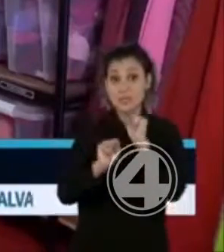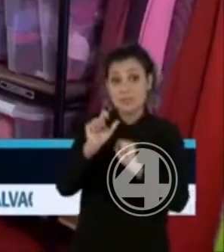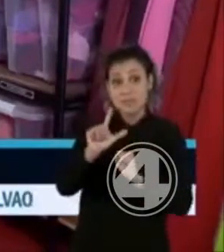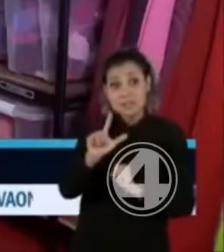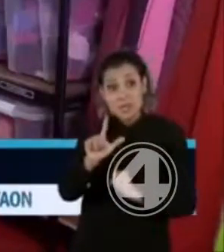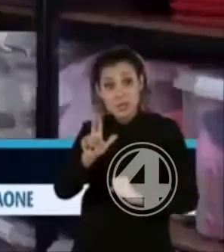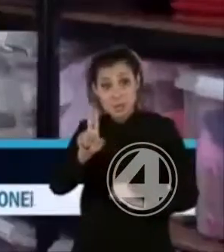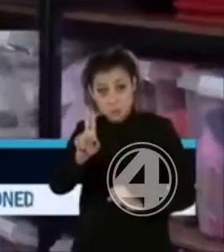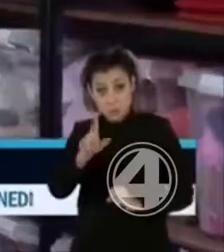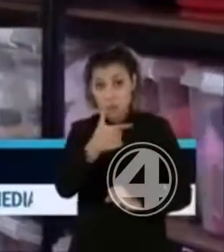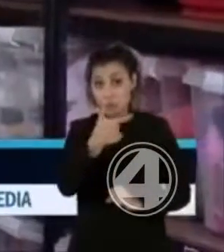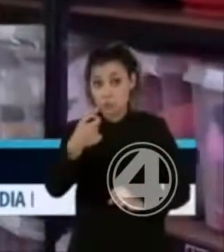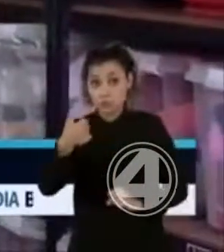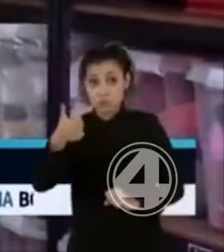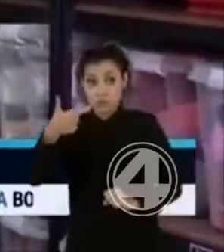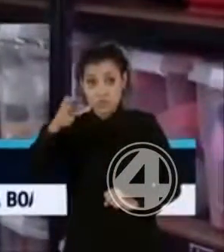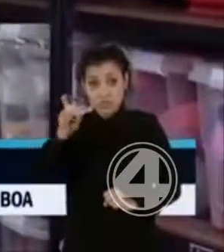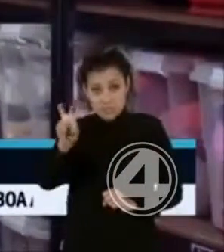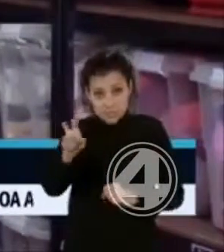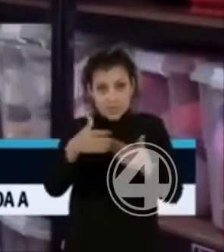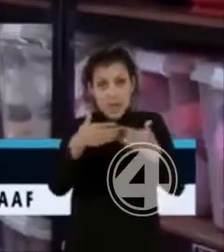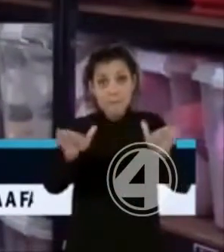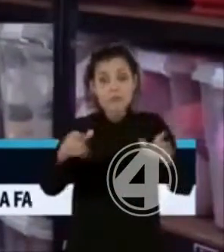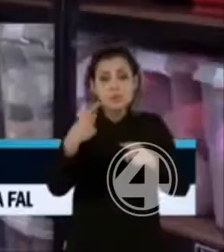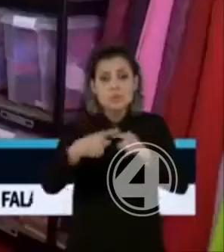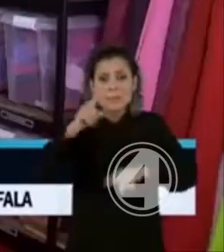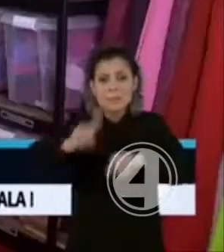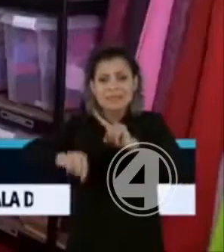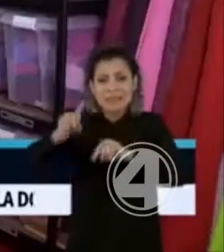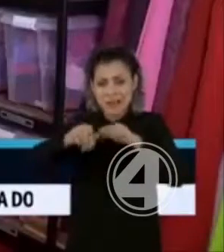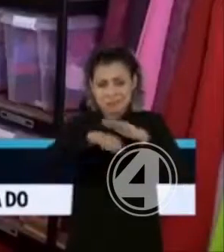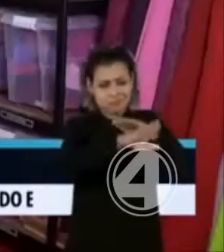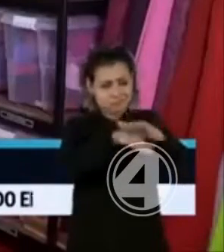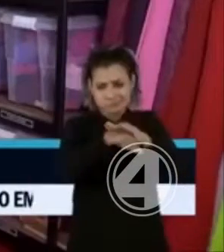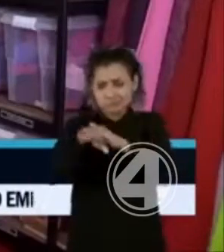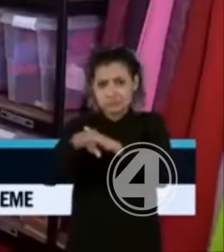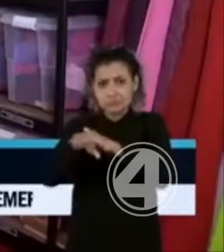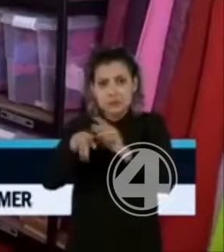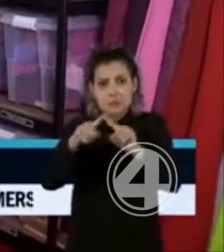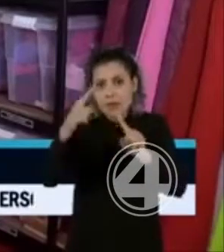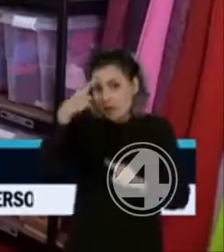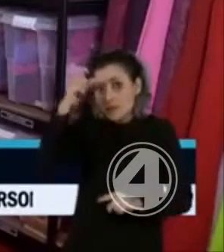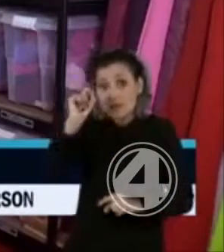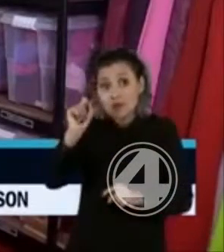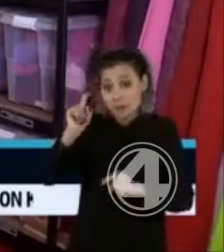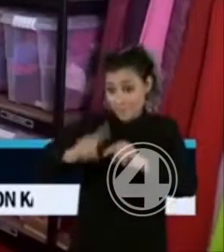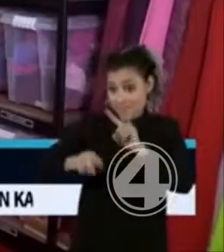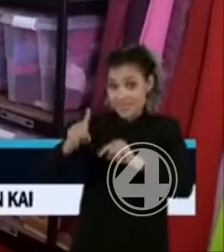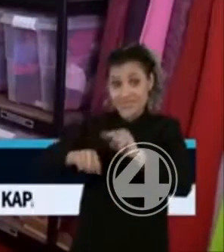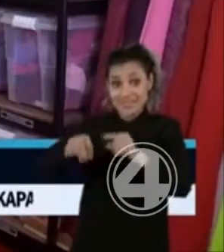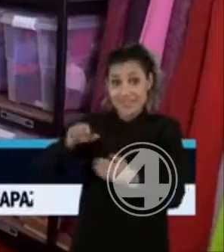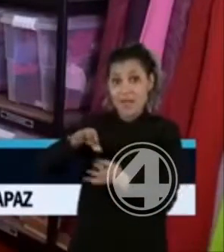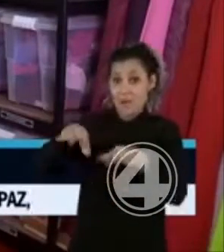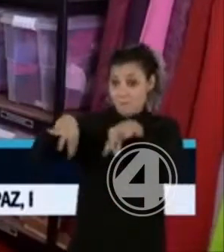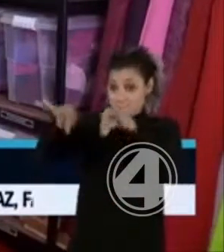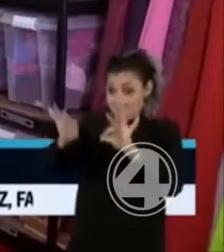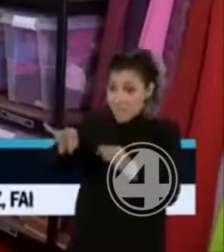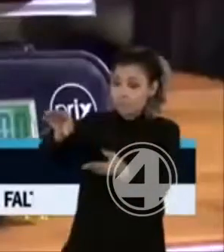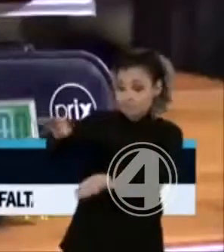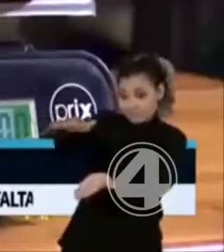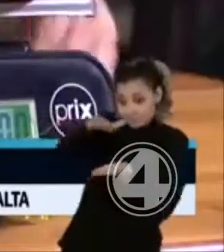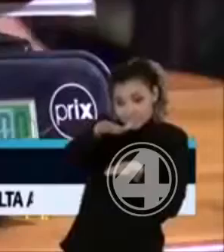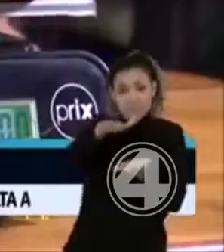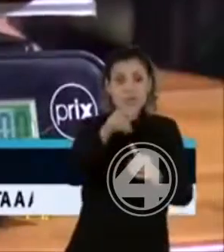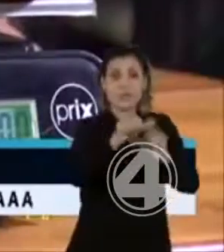empresa em 2015 ao ver a quantidade de material guardado. A ideia é simples. Quem traz o tecido ganha um crédito para trocar por